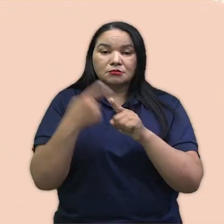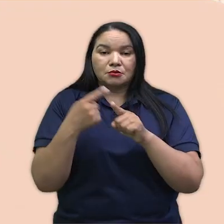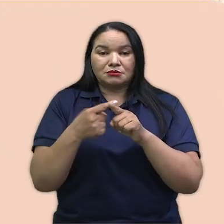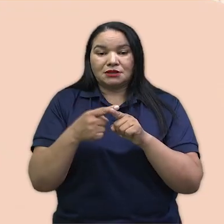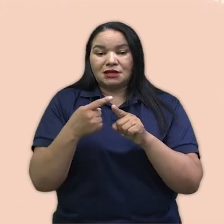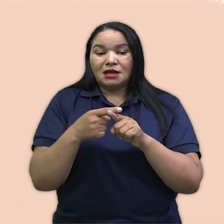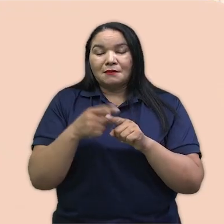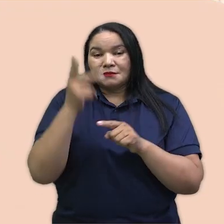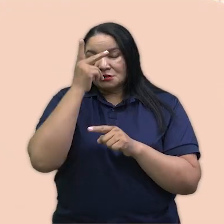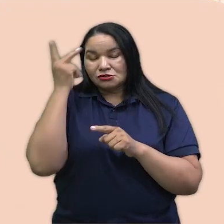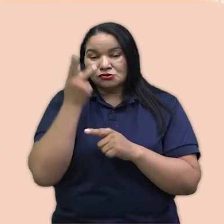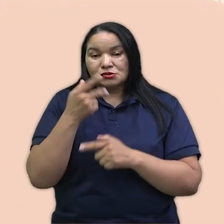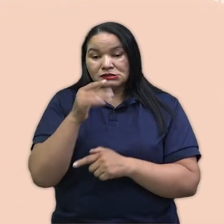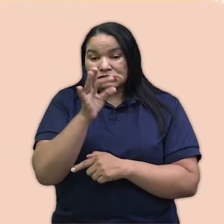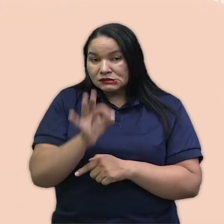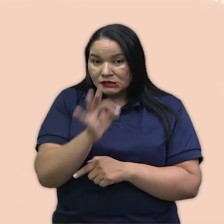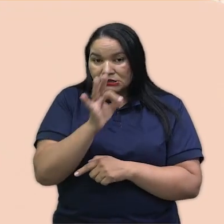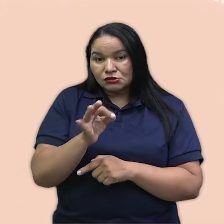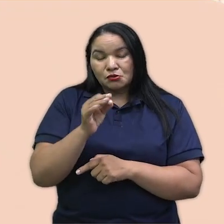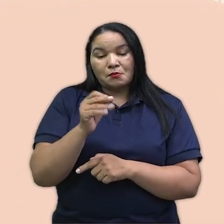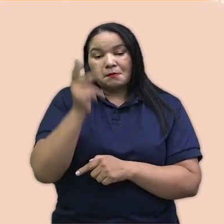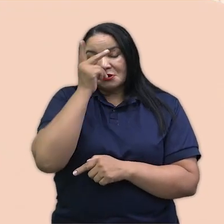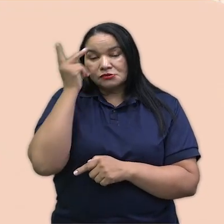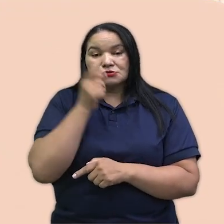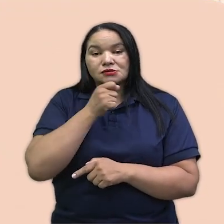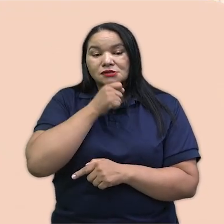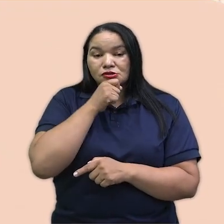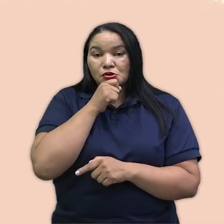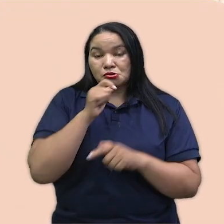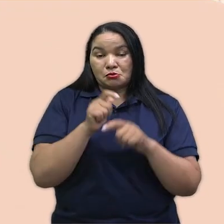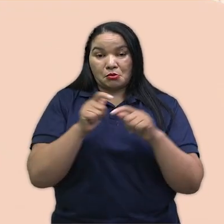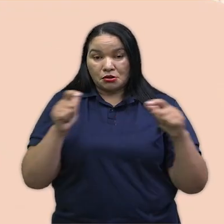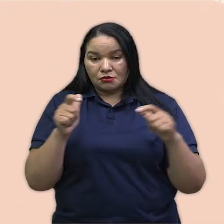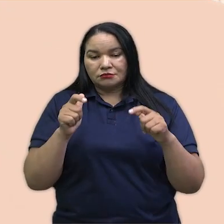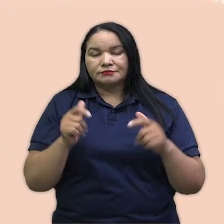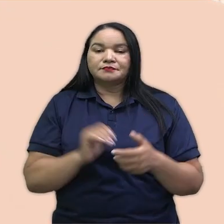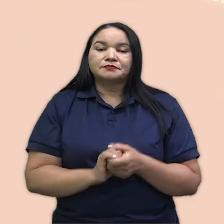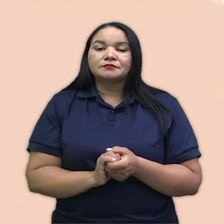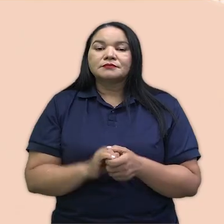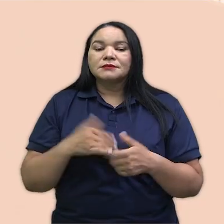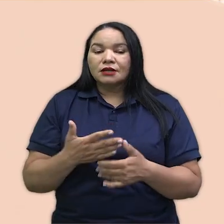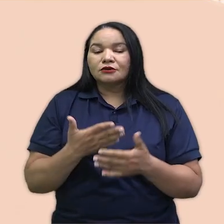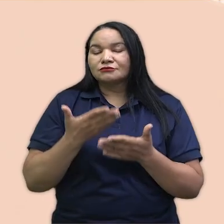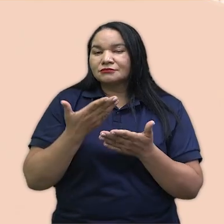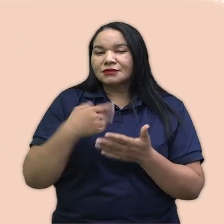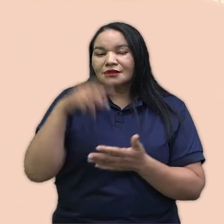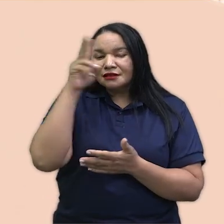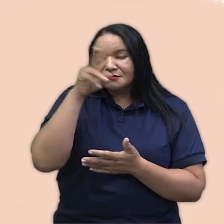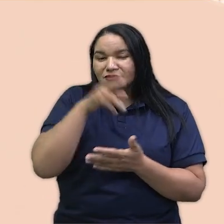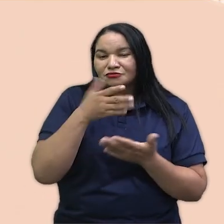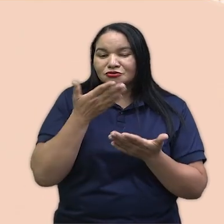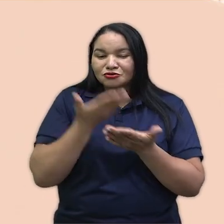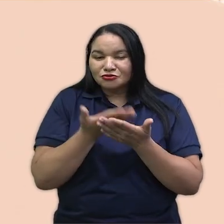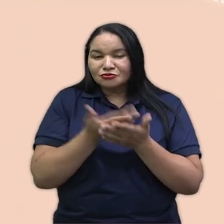taxa de idosos vai ser bem maior do que de adultos e de crianças, tá certo? Então, nós